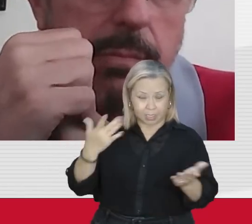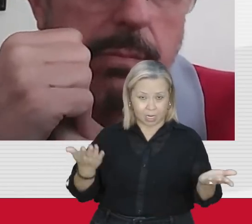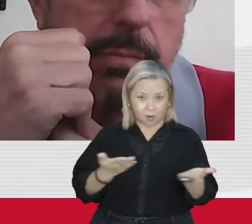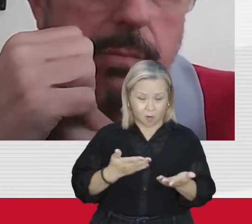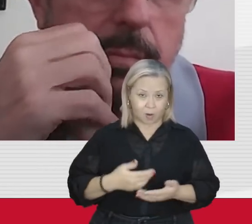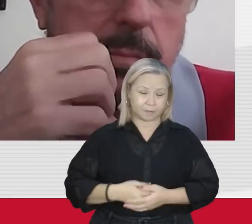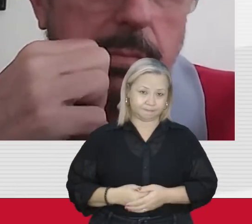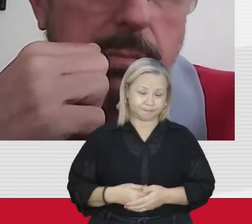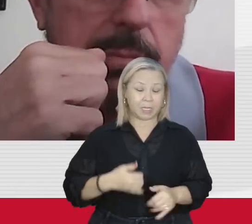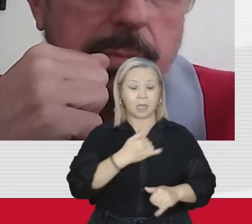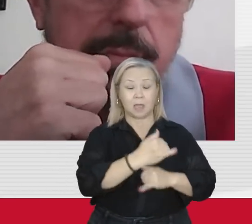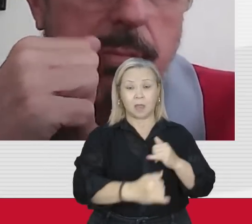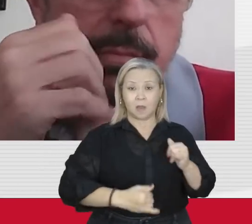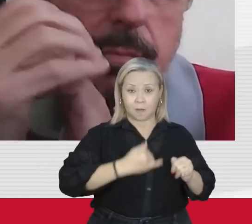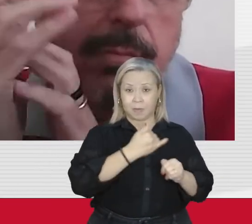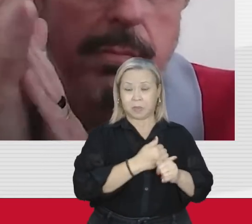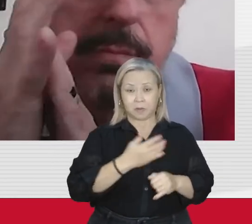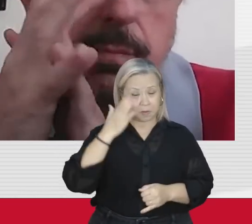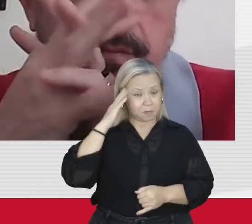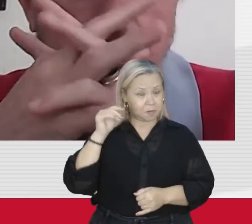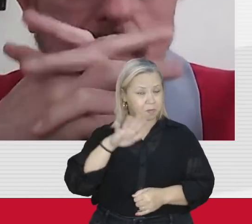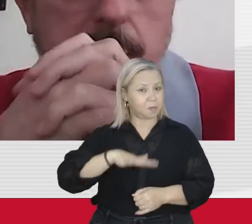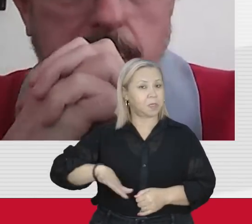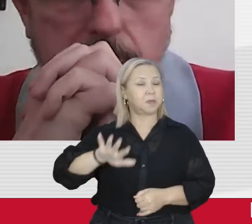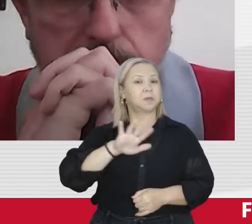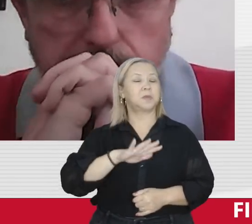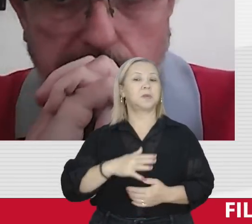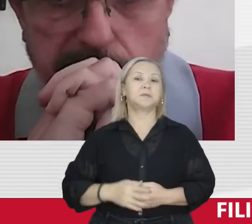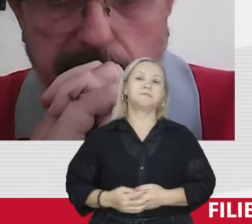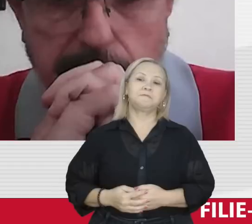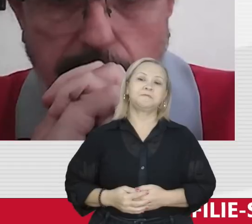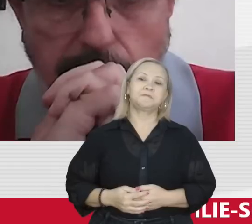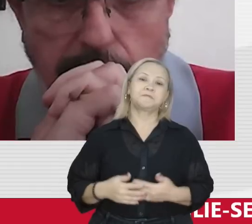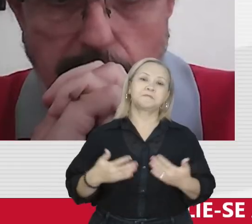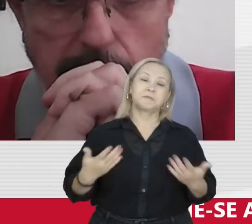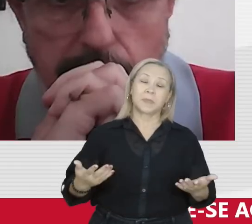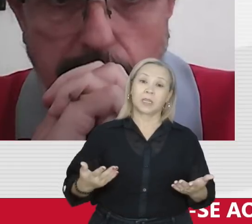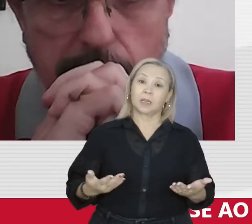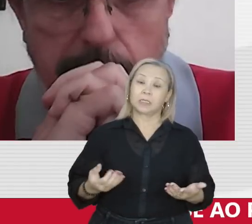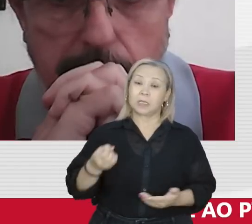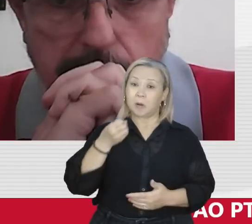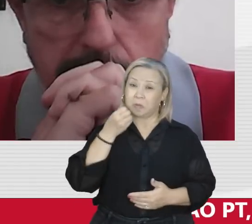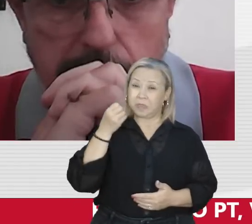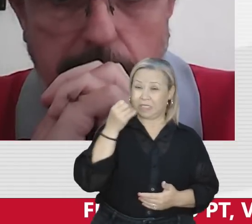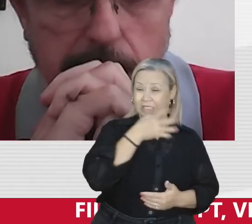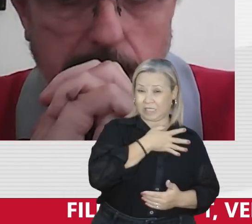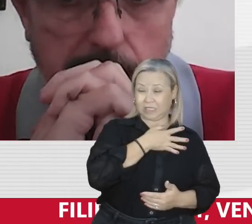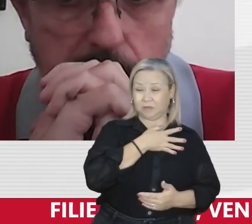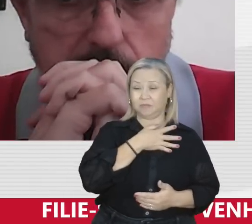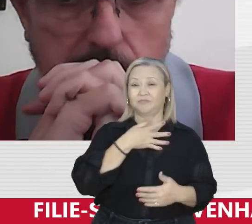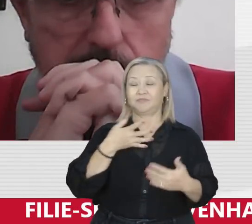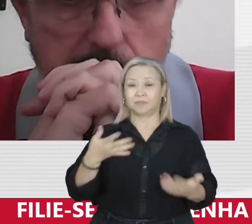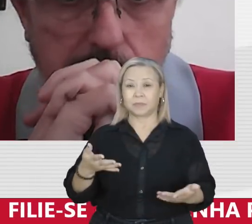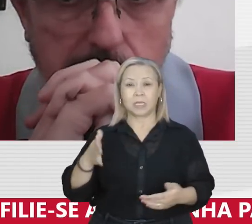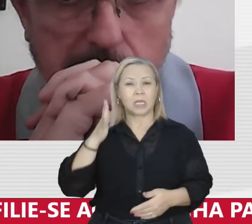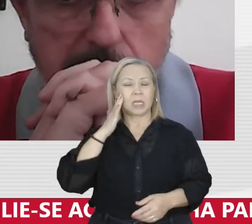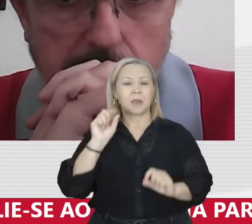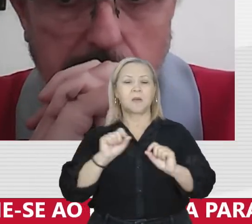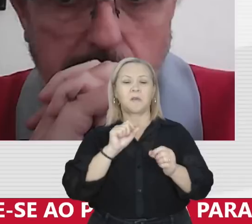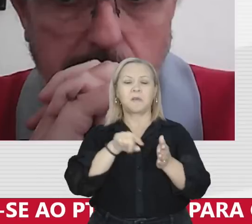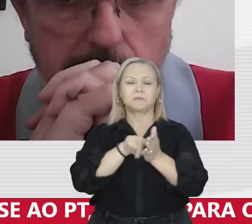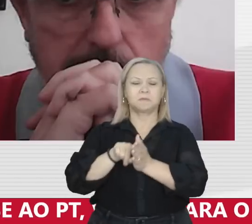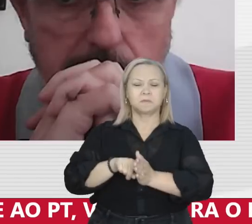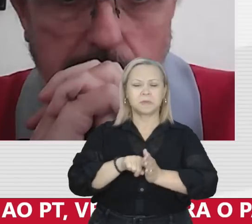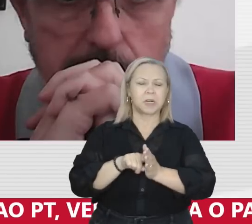pela internet, né, e o caso virou um escândalo, e a questão é saber, vamos apurar, não